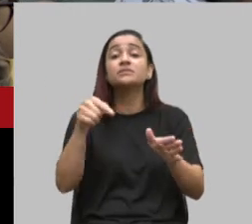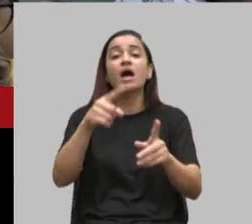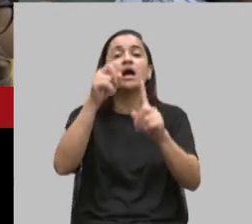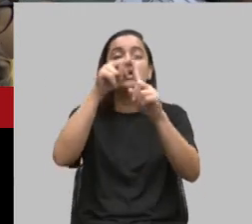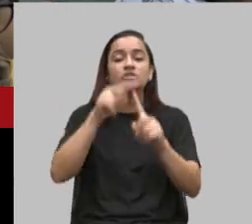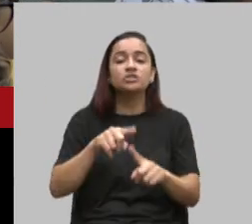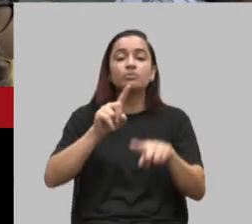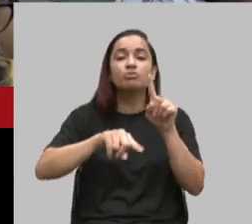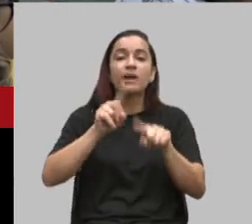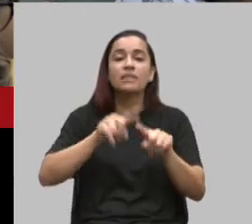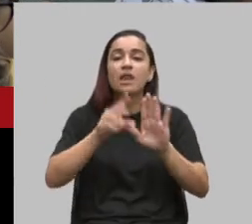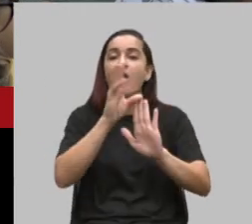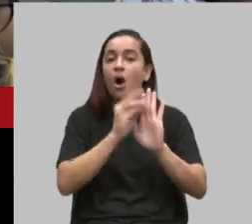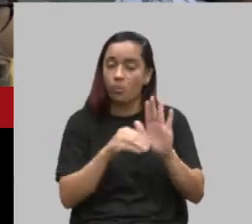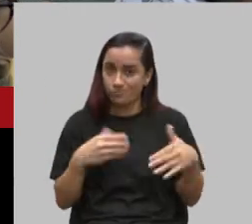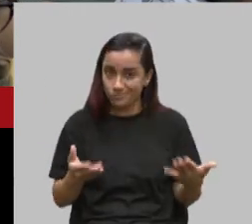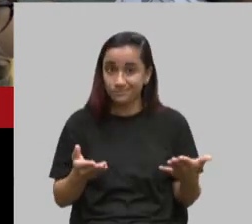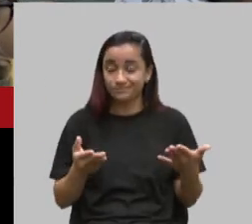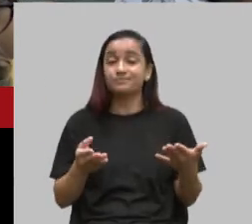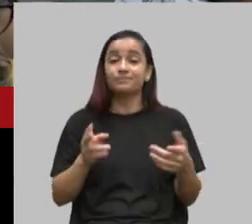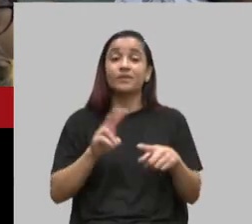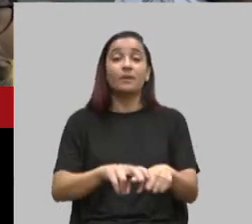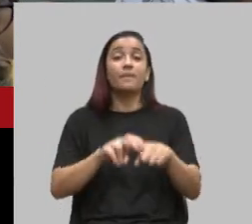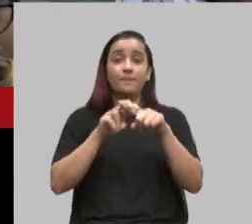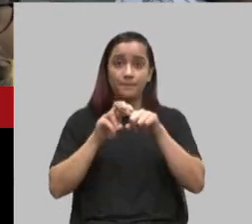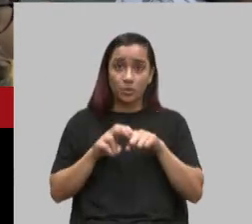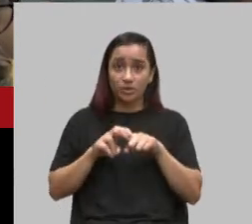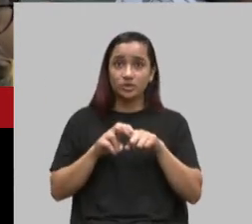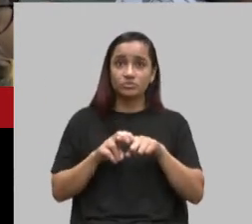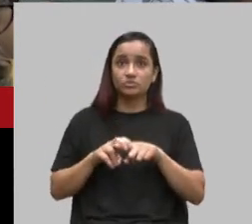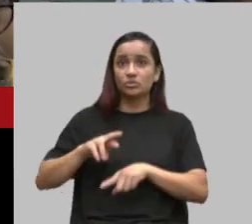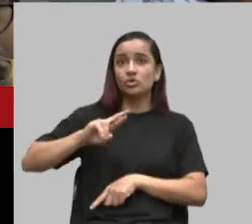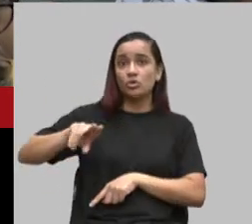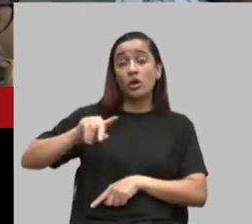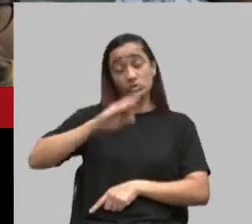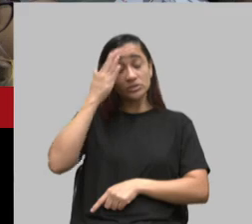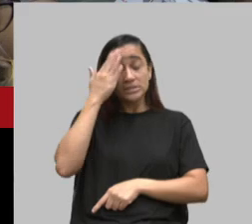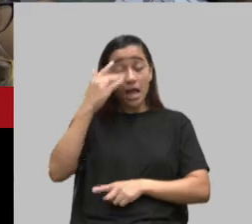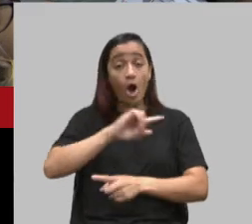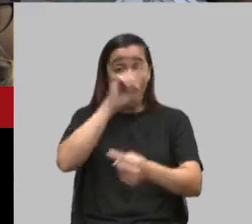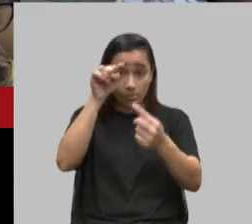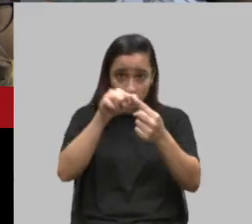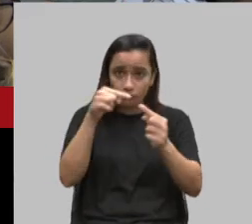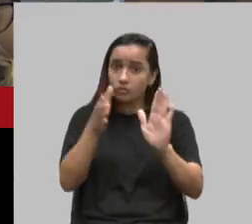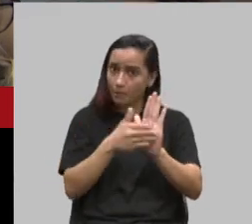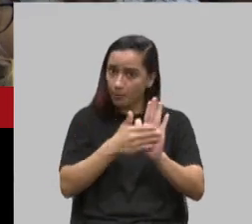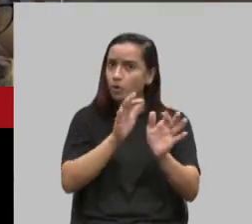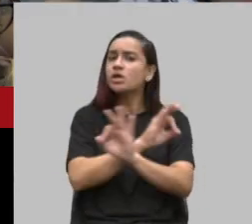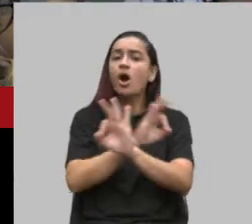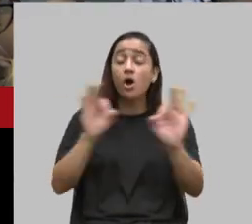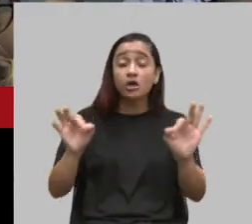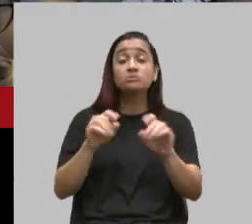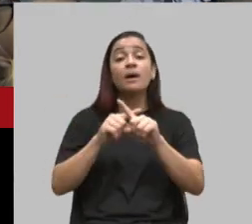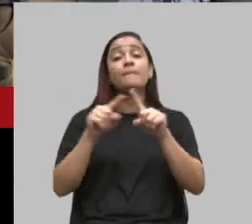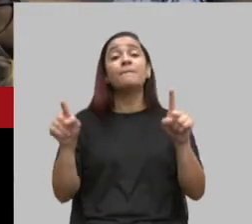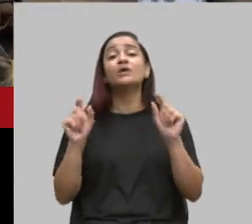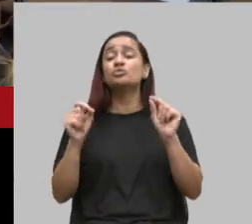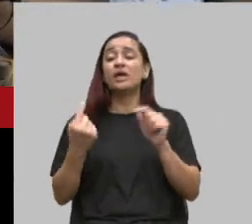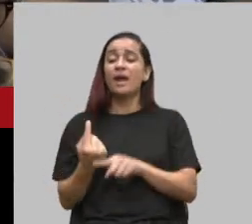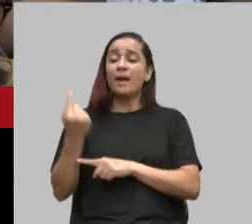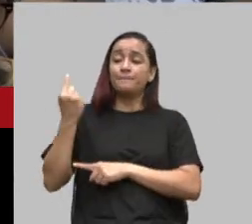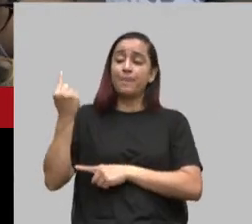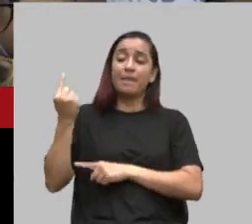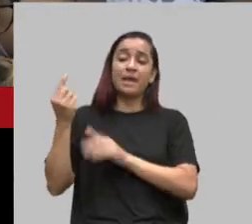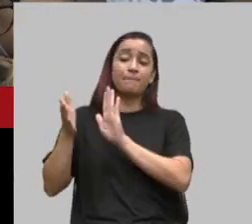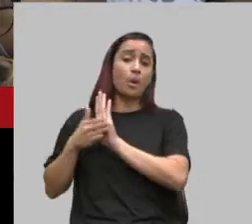material por isso que não por ser ruim a intenção é ótima a intenção é ótima dessa proposta Mas pela primeira ser muito